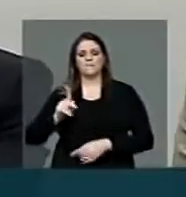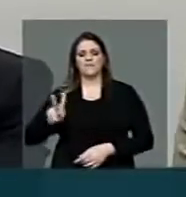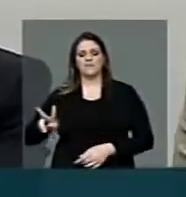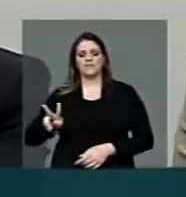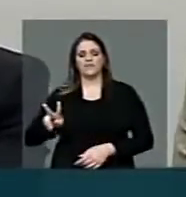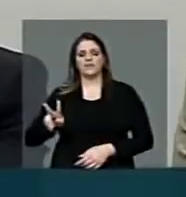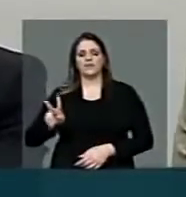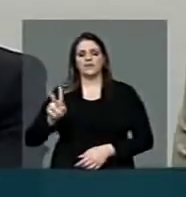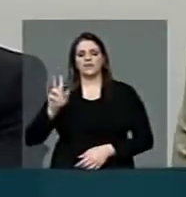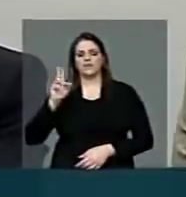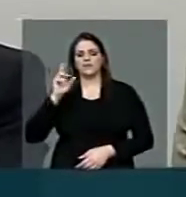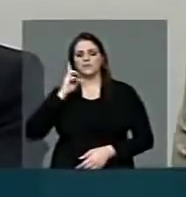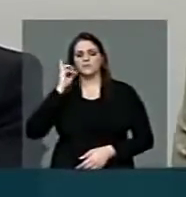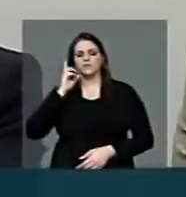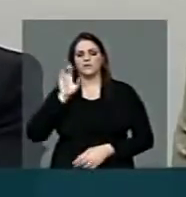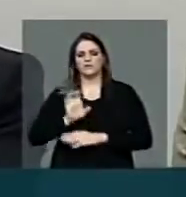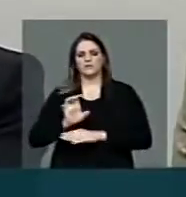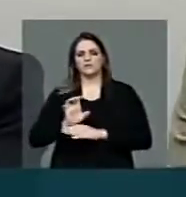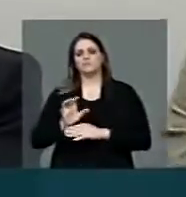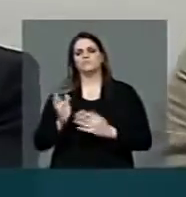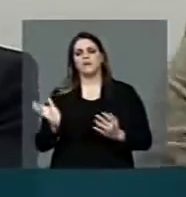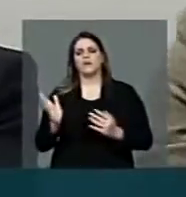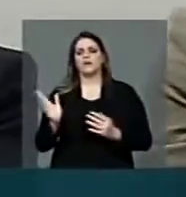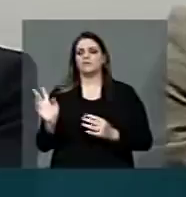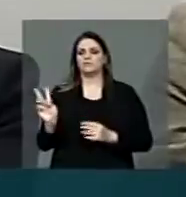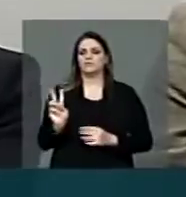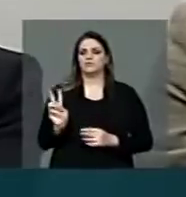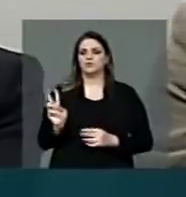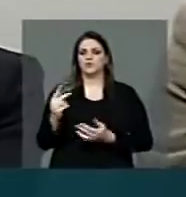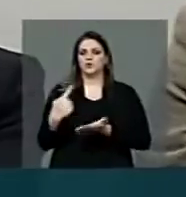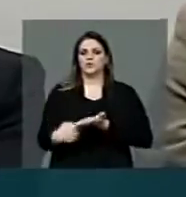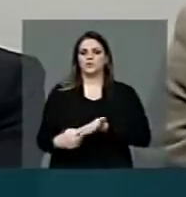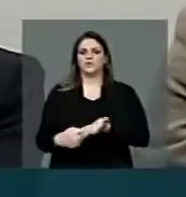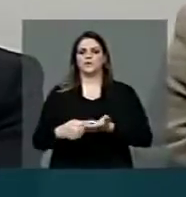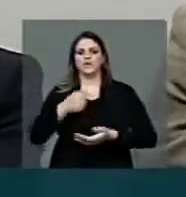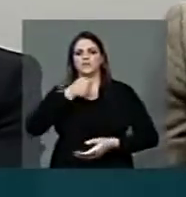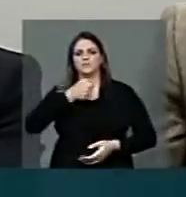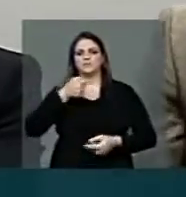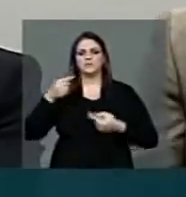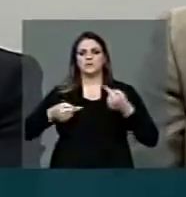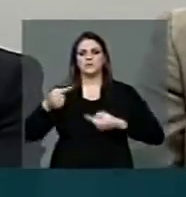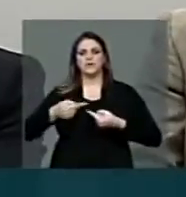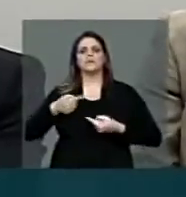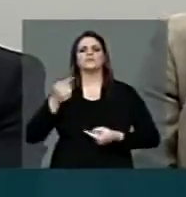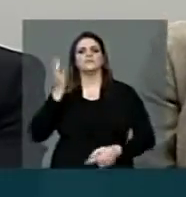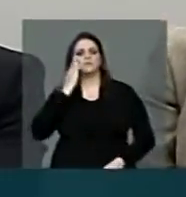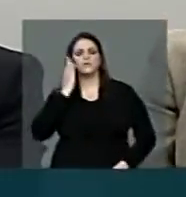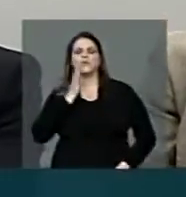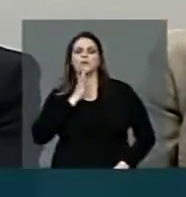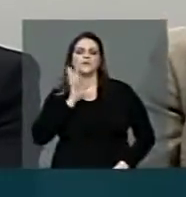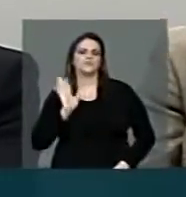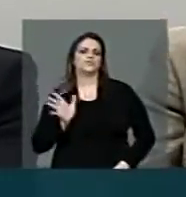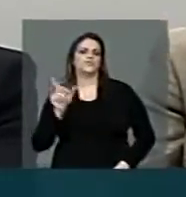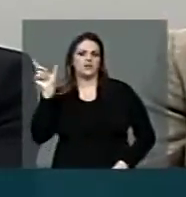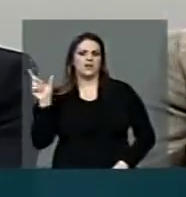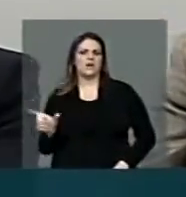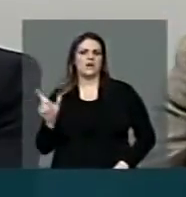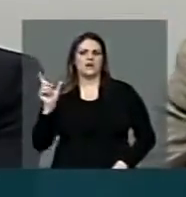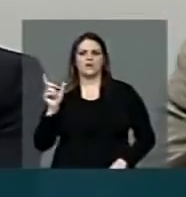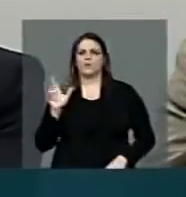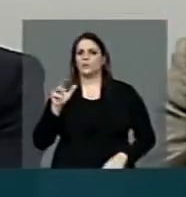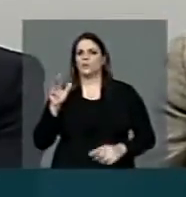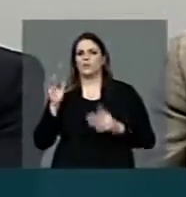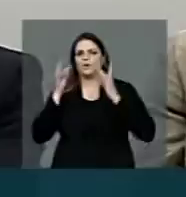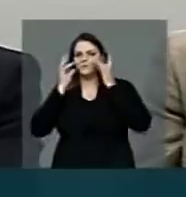a um debate promovido pelo jornal O Globo e nos conhecemos pessoalmente. Claro que eu já tinha ouvido falar da Gabriela Leite. A Gabriela Leite é conhecida nacionalmente por